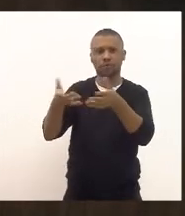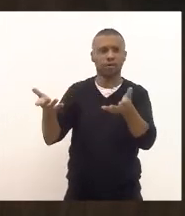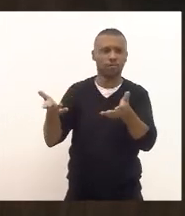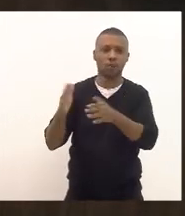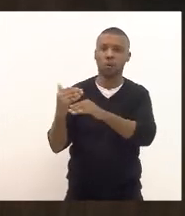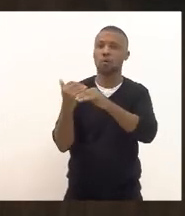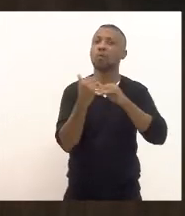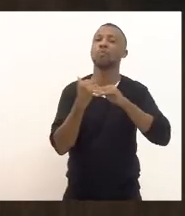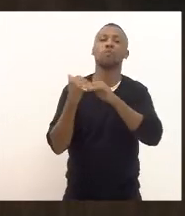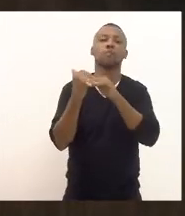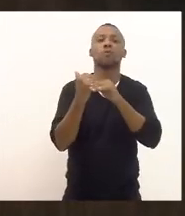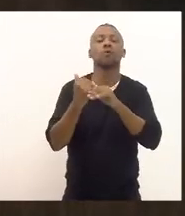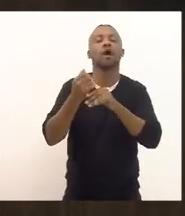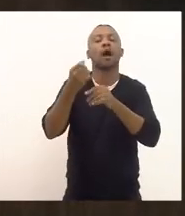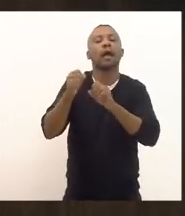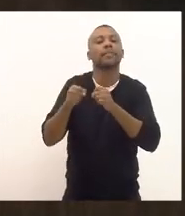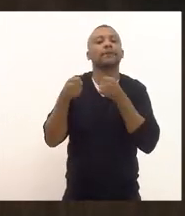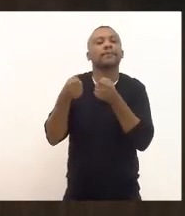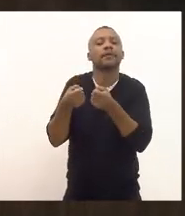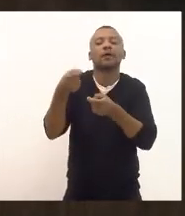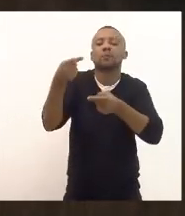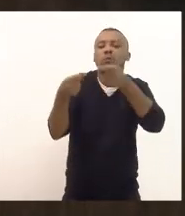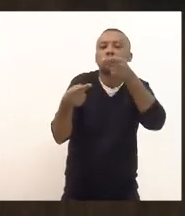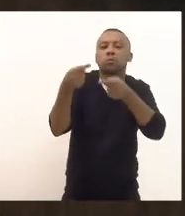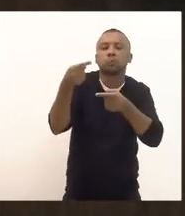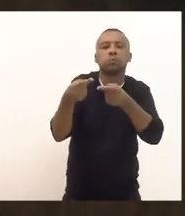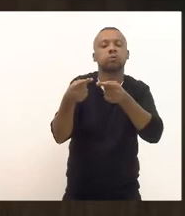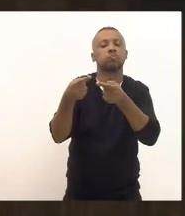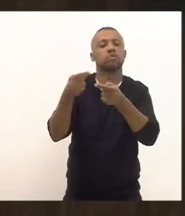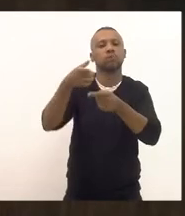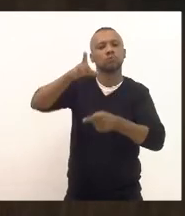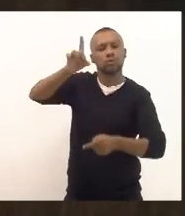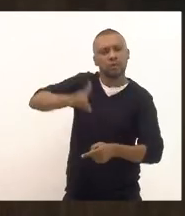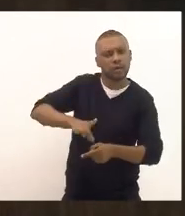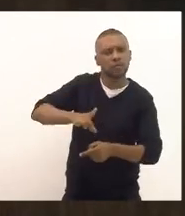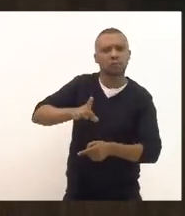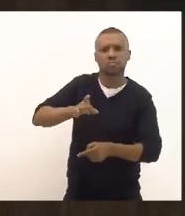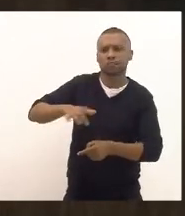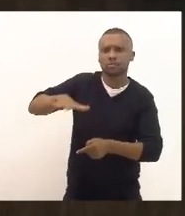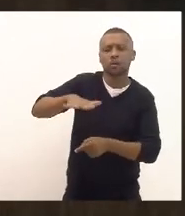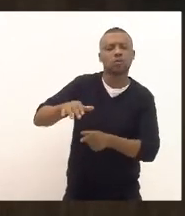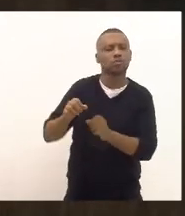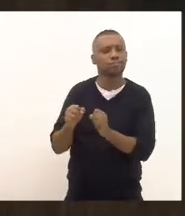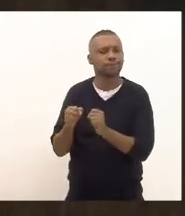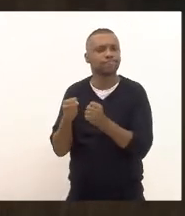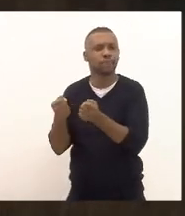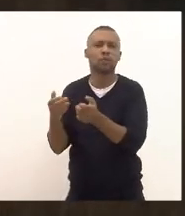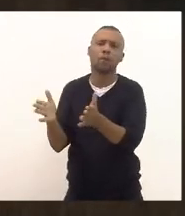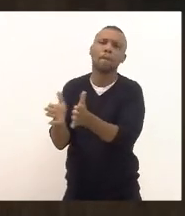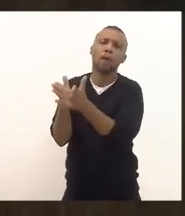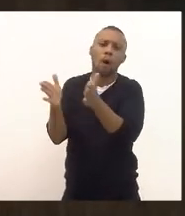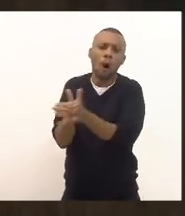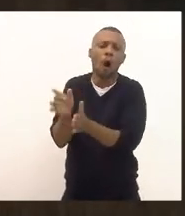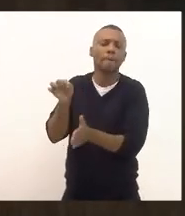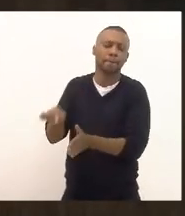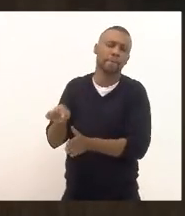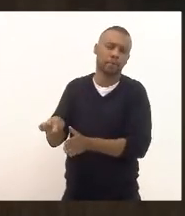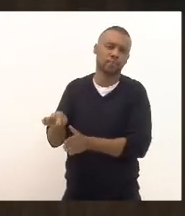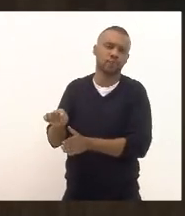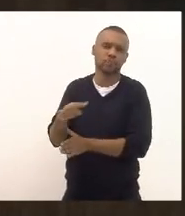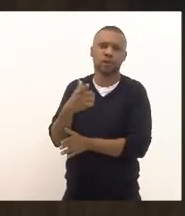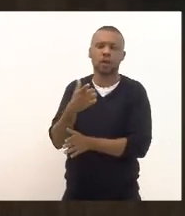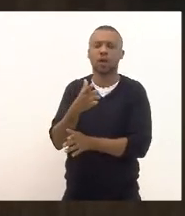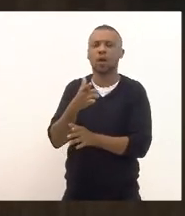promover a mais ampla defesa dos direitos fundamentais dos necessitados abrangendo os seus direitos individuais coletivos